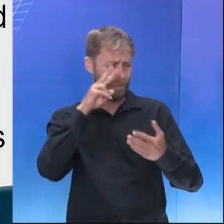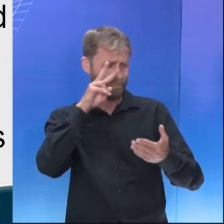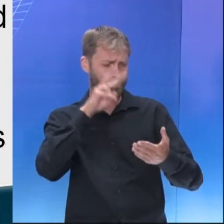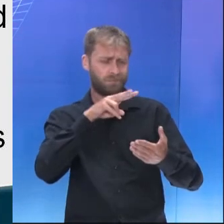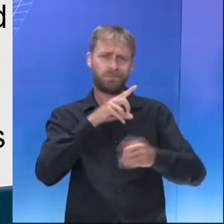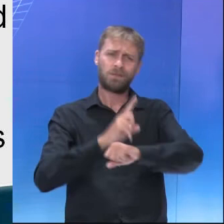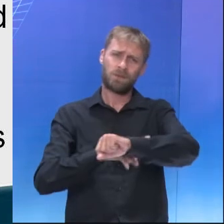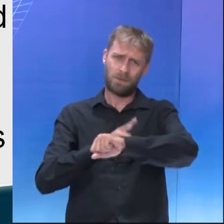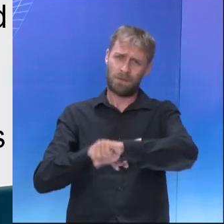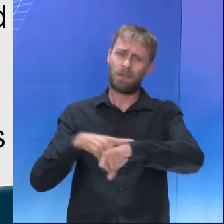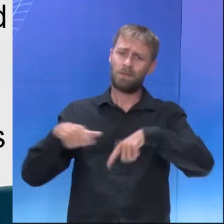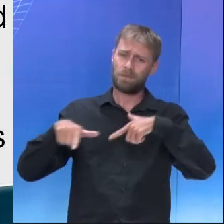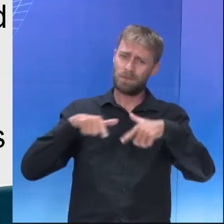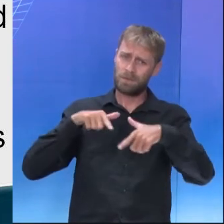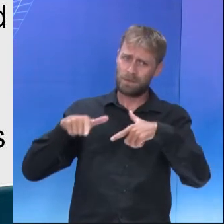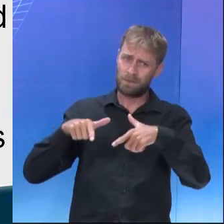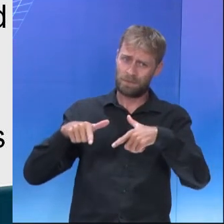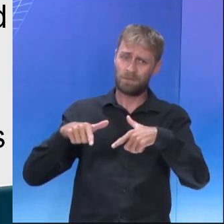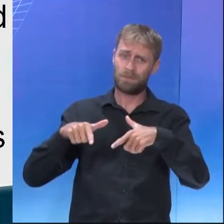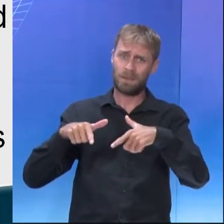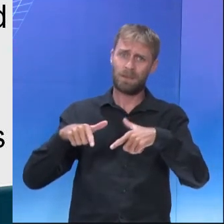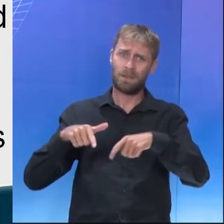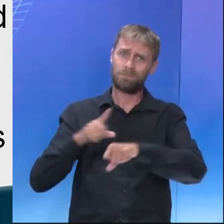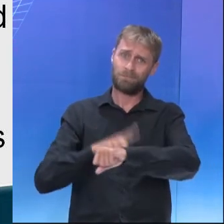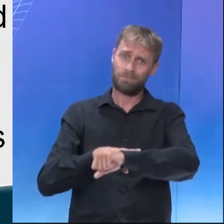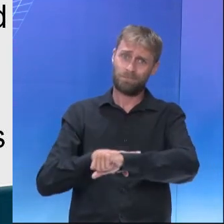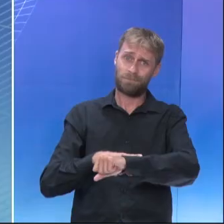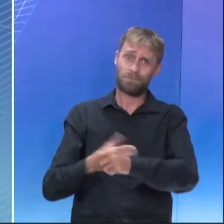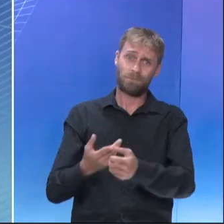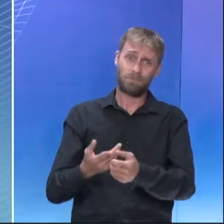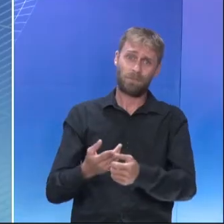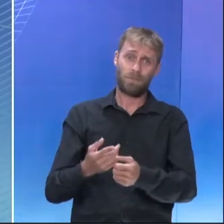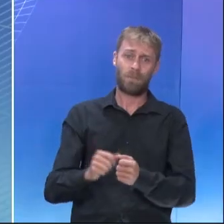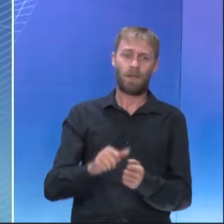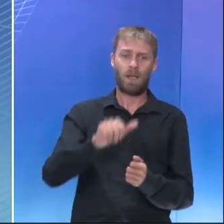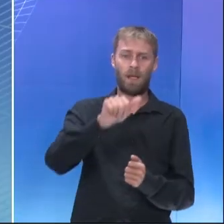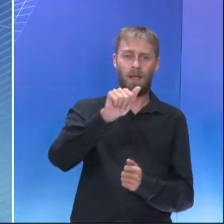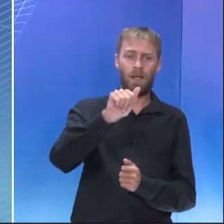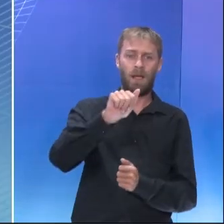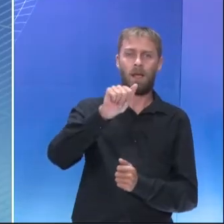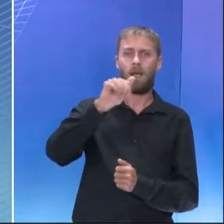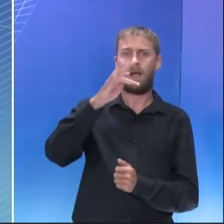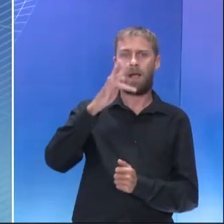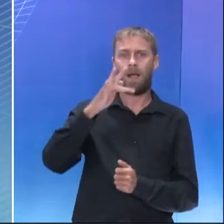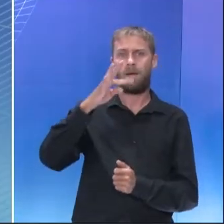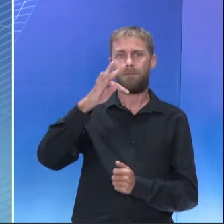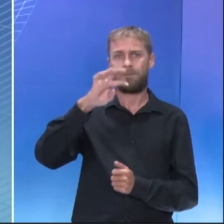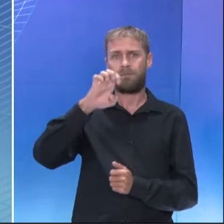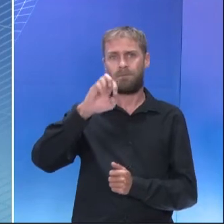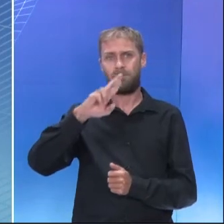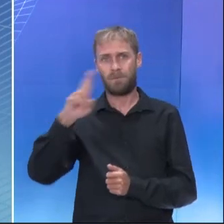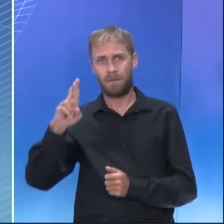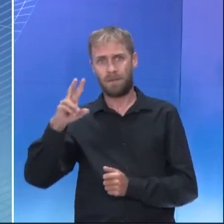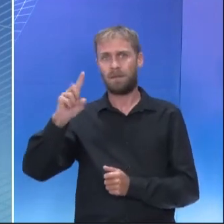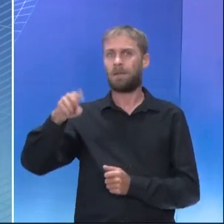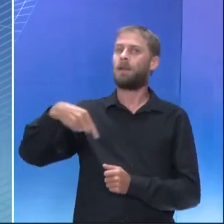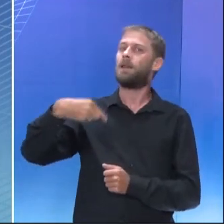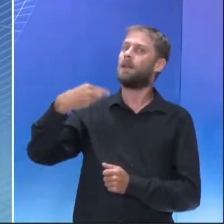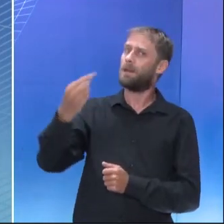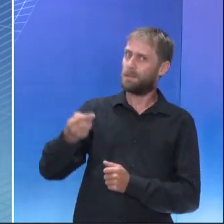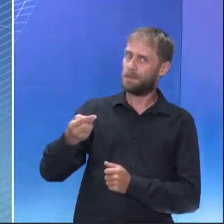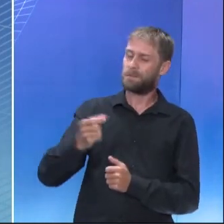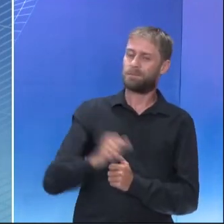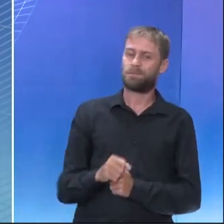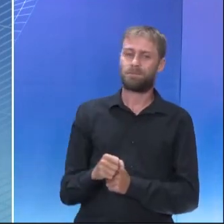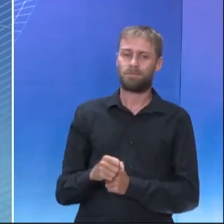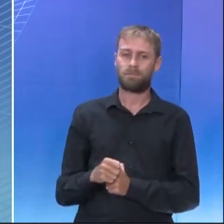He looked unhappy after seeing. After é a preposition aqui no caso, tá? Que é depois. Então, nós temos aqui,